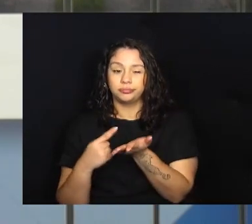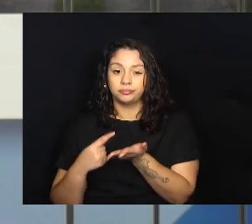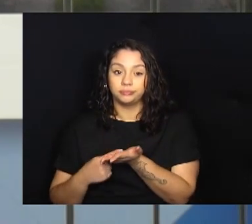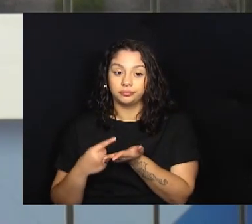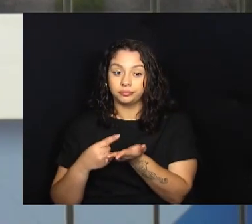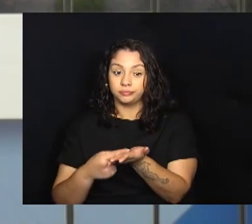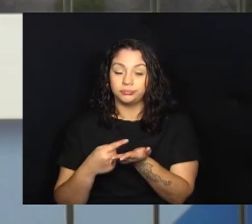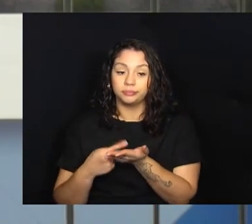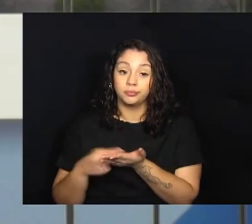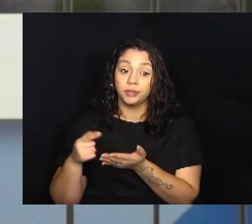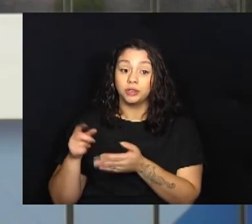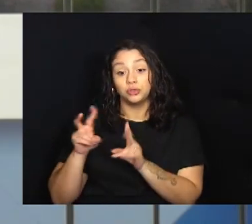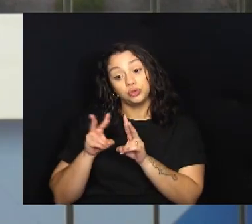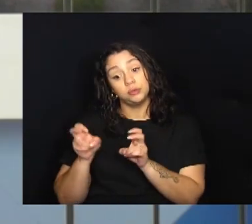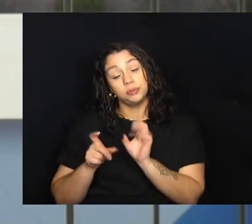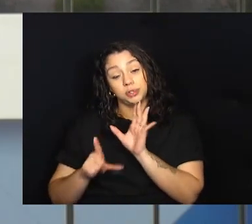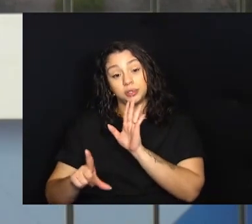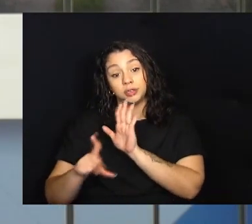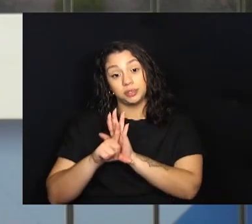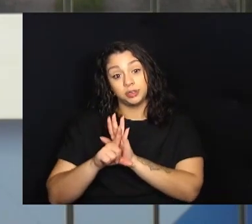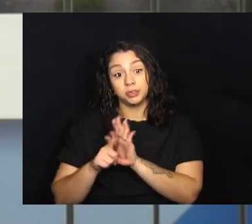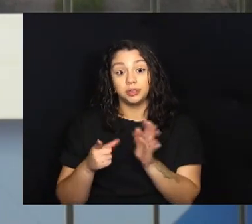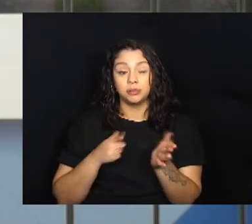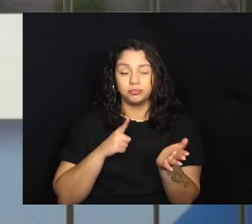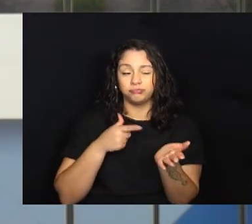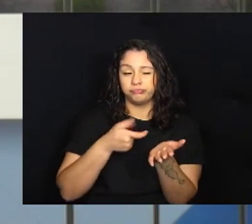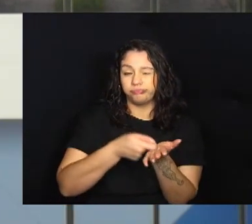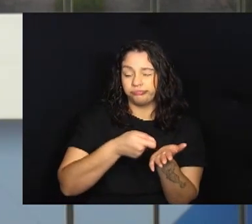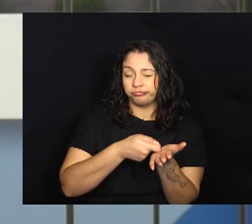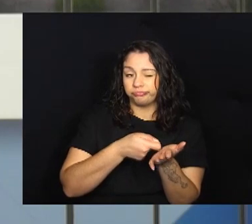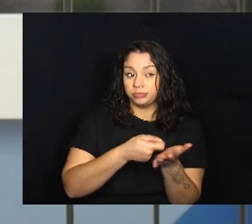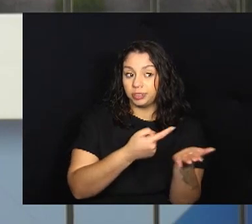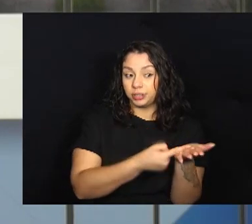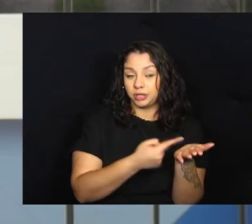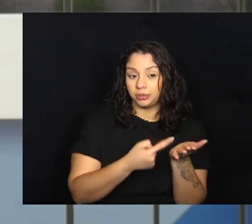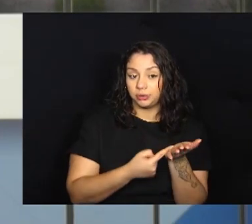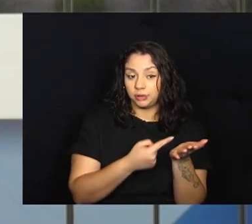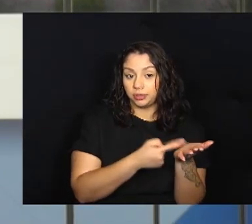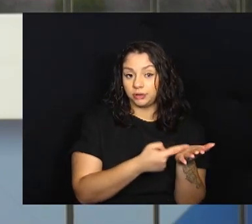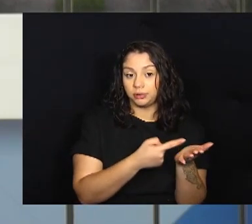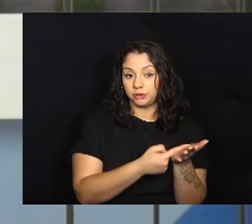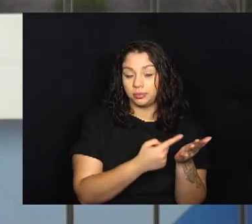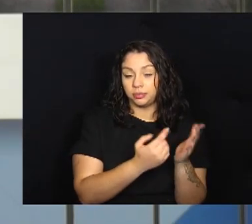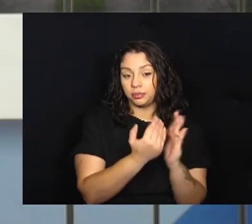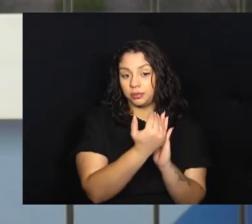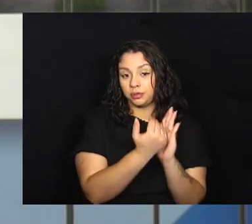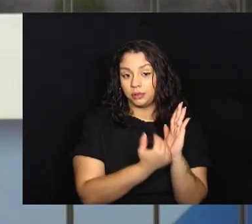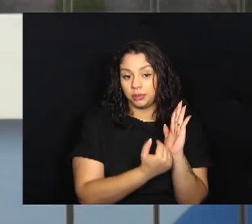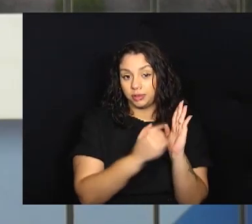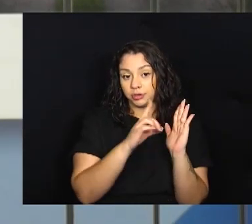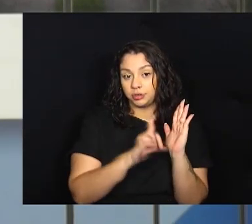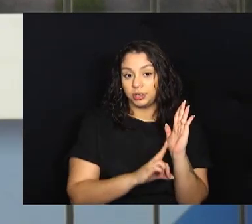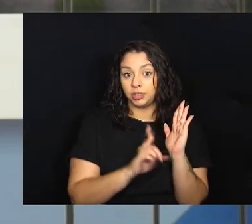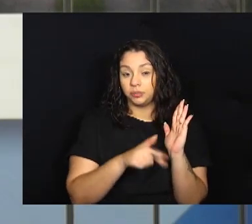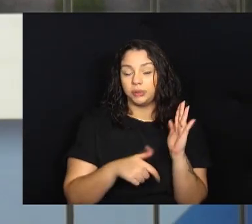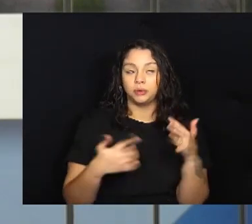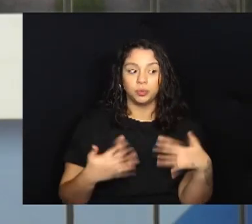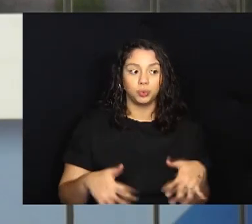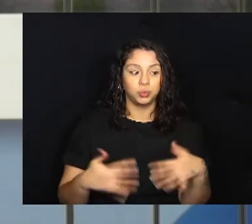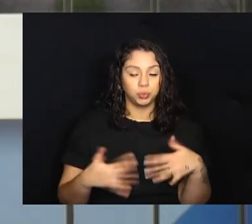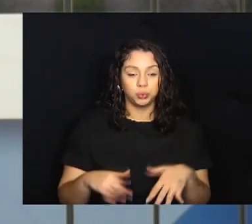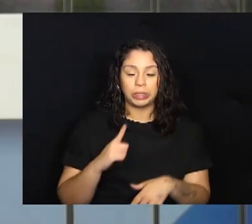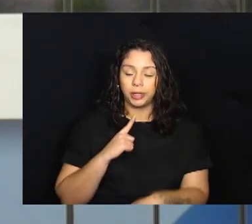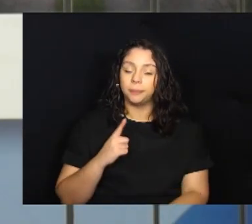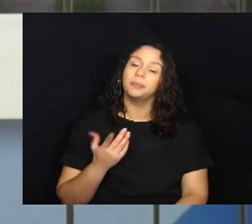sobre o legislado, a pressão para que você tenha negociações que rebaixam os direitos é muito grande.